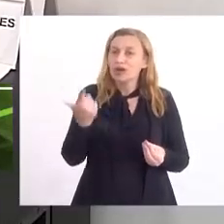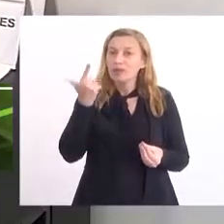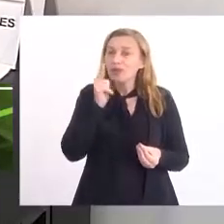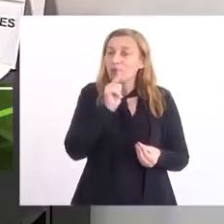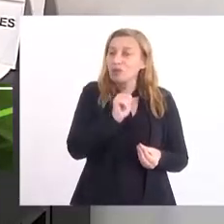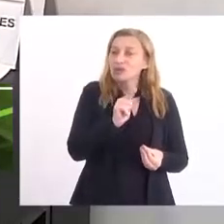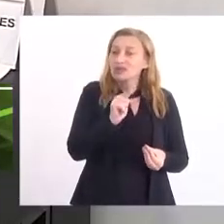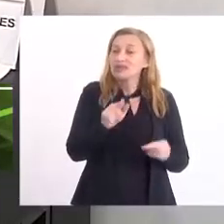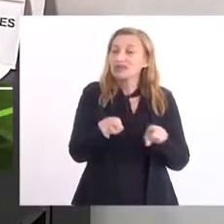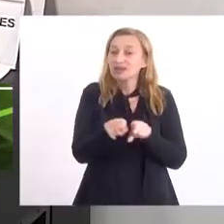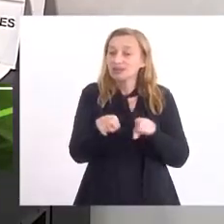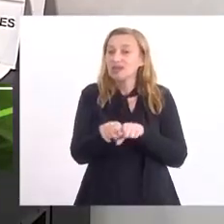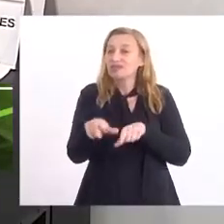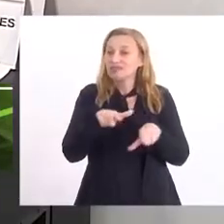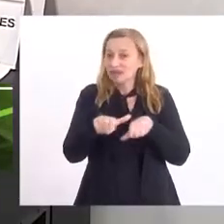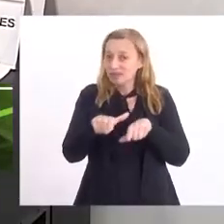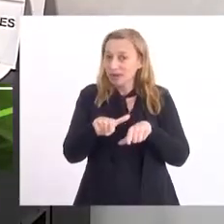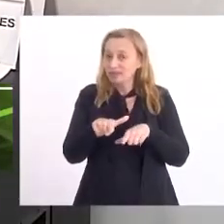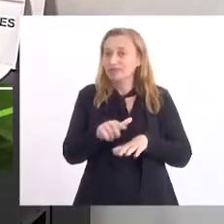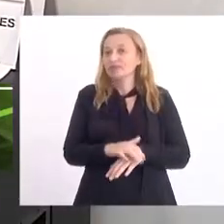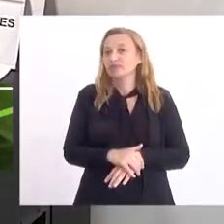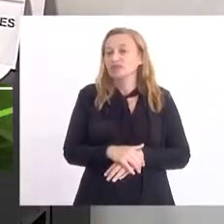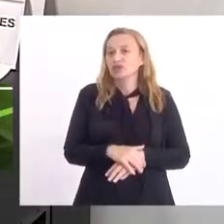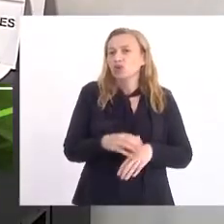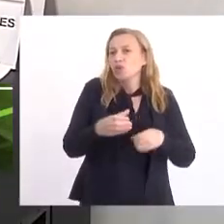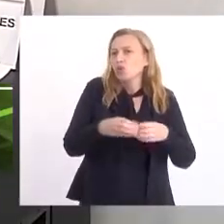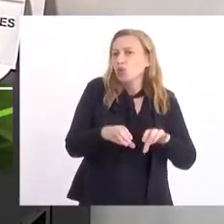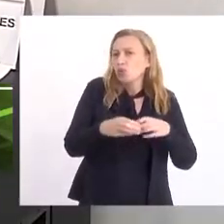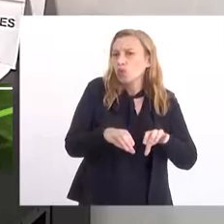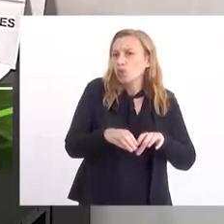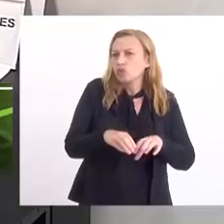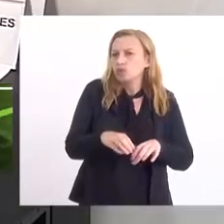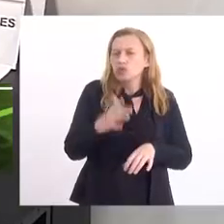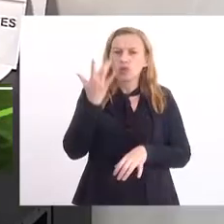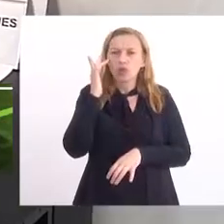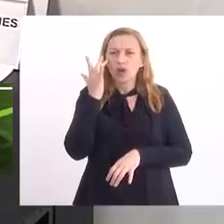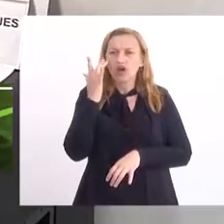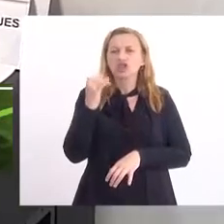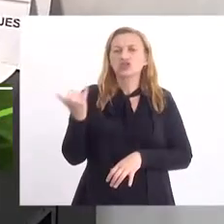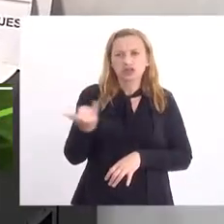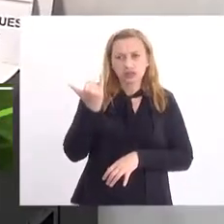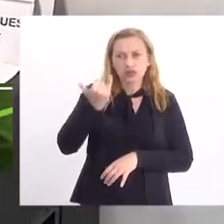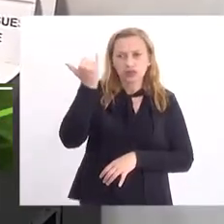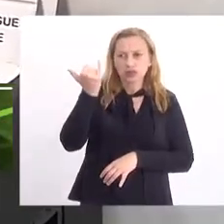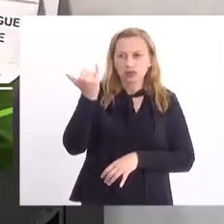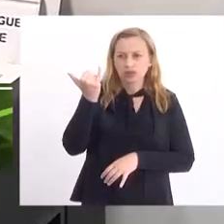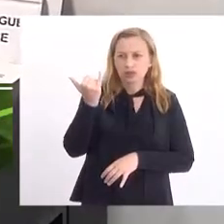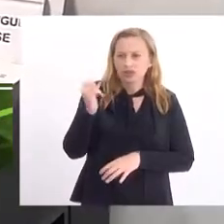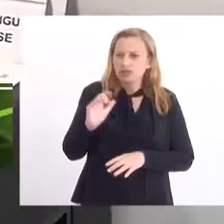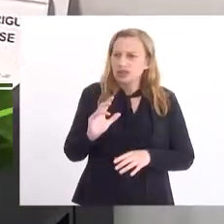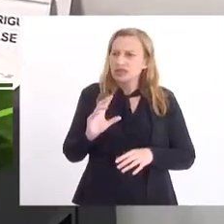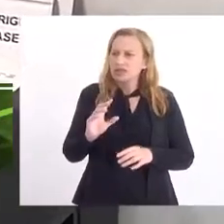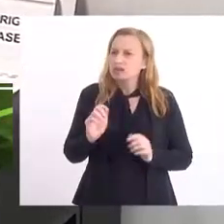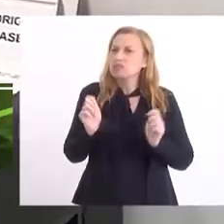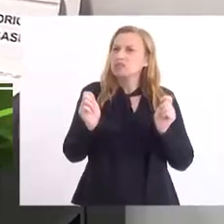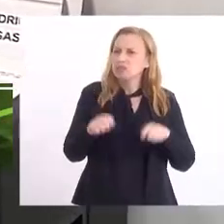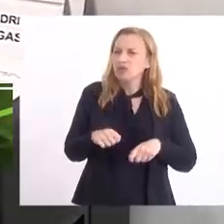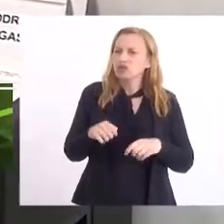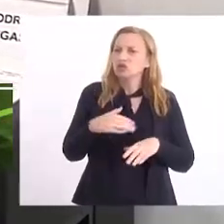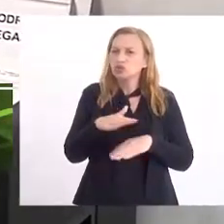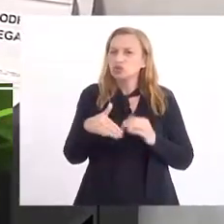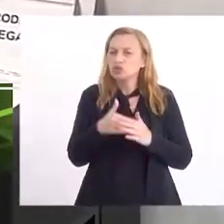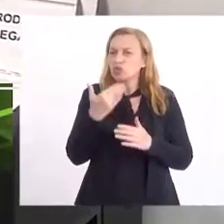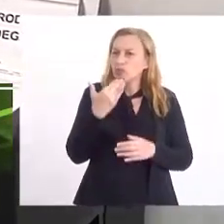um trabalho. O concurso, eu acho que vai ser muito importante. Tendo essa possibilidade, que todo mundo